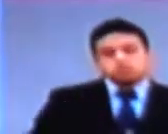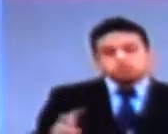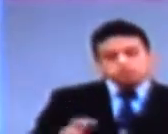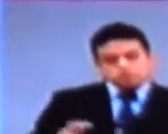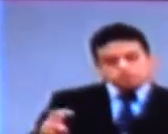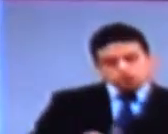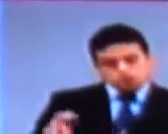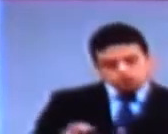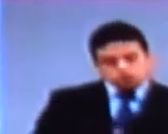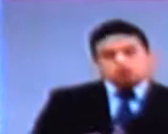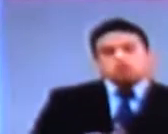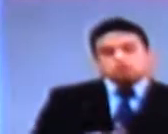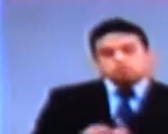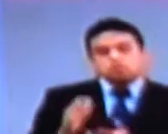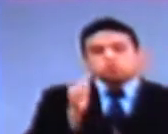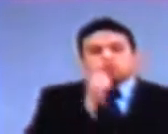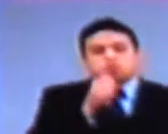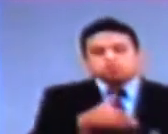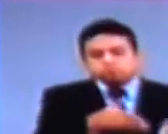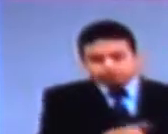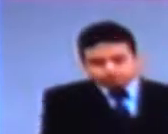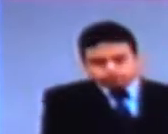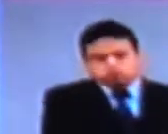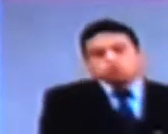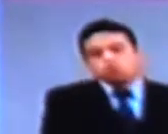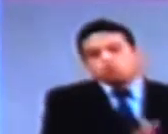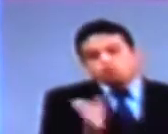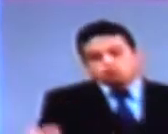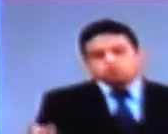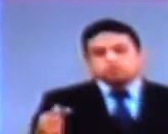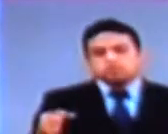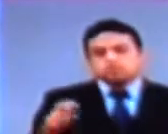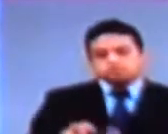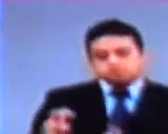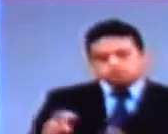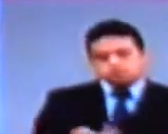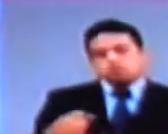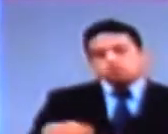depois do enterro dessa vítima, né? Nós vamos para lá